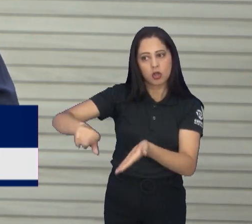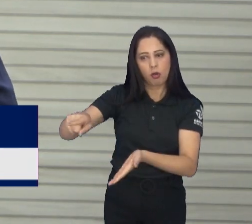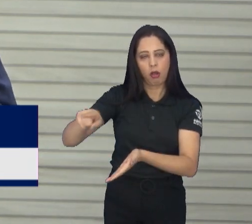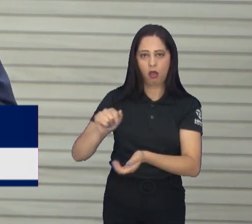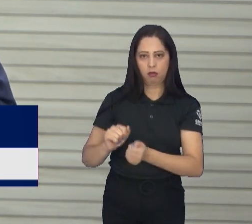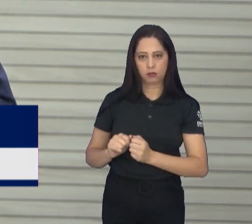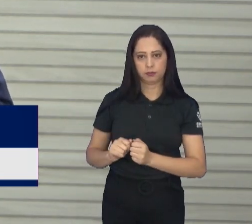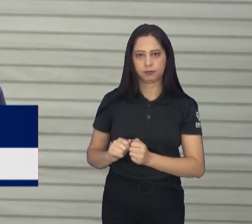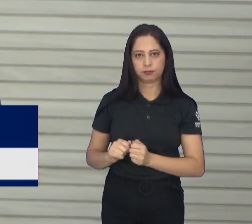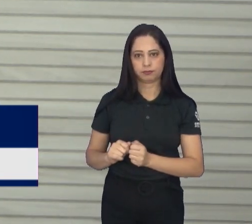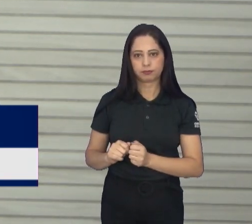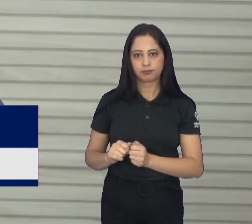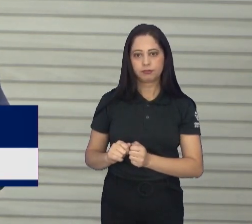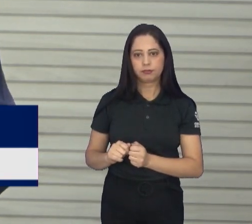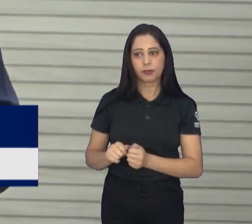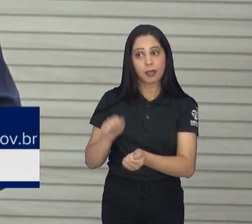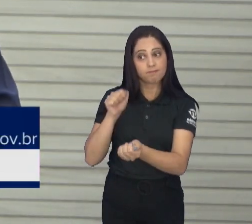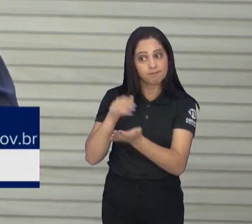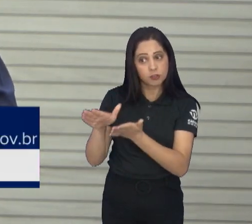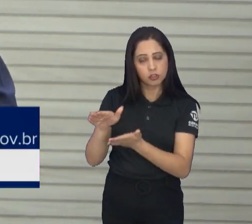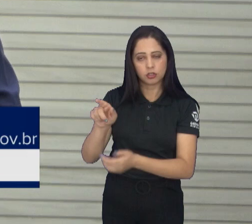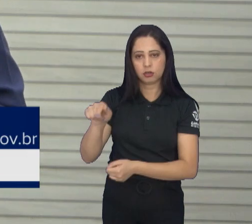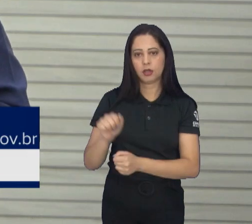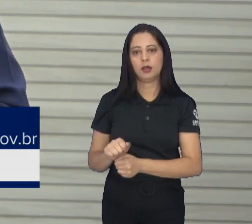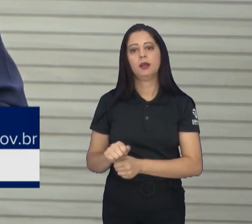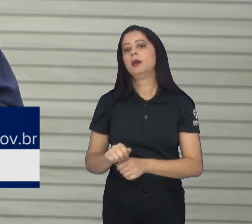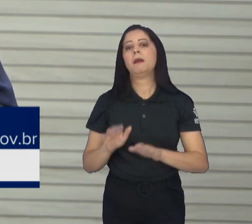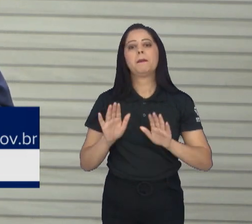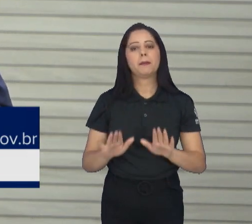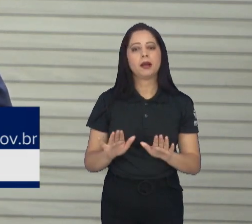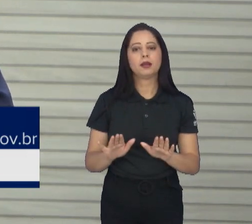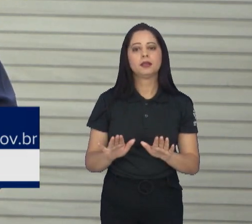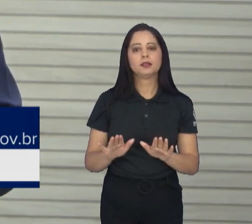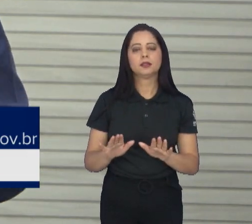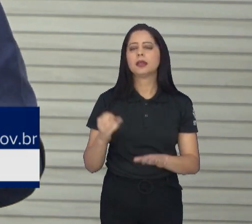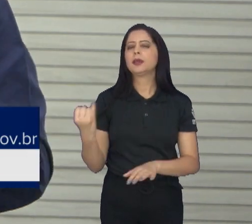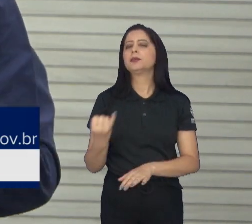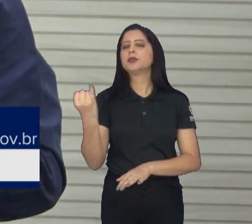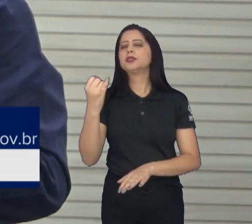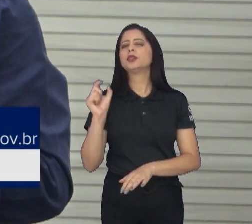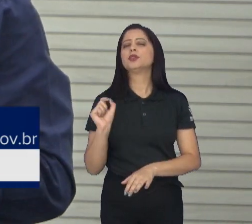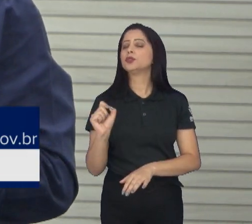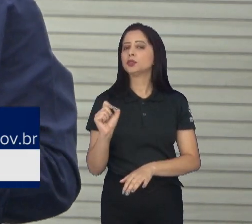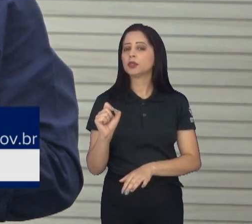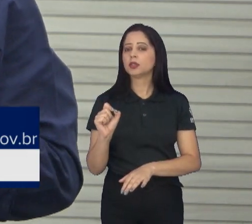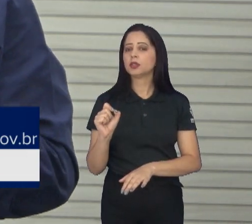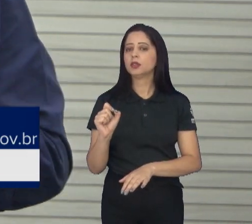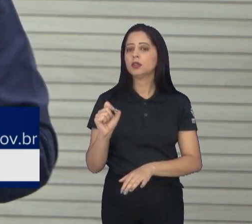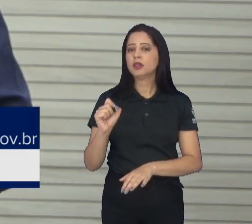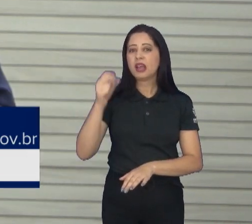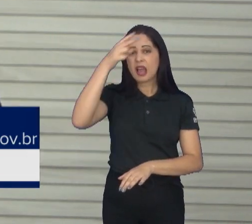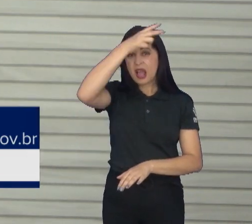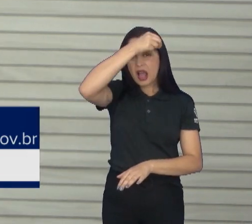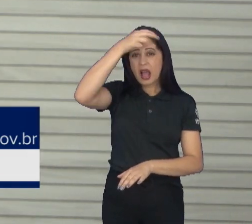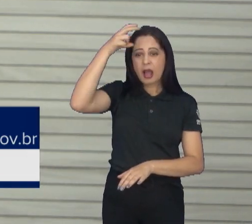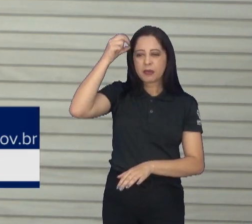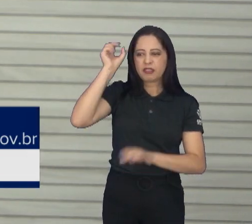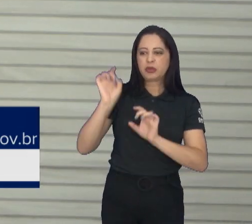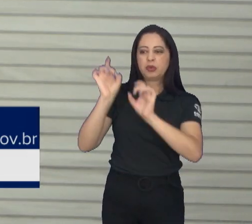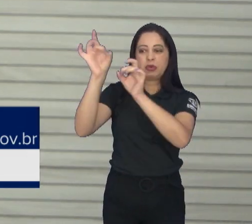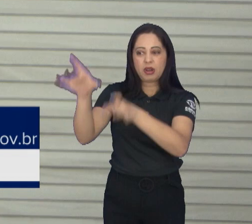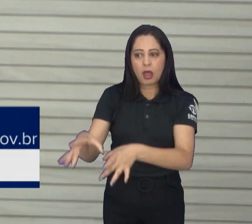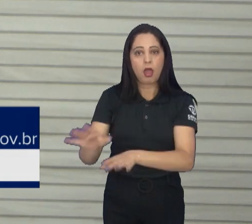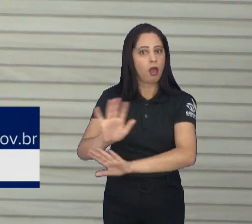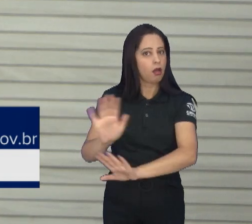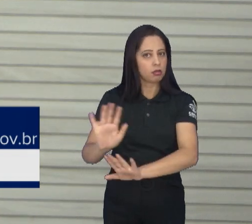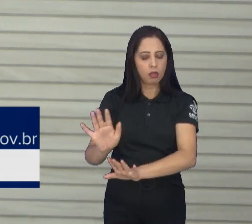contra a prefeitura com relação por ser área pública, vamos aguardar para ver. Mas o mais importante é que a prefeitura não deixou essa senhora na mão. É uma área